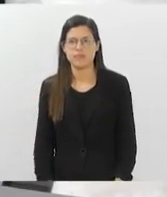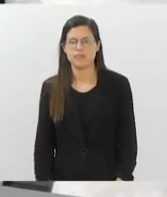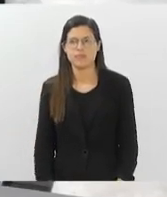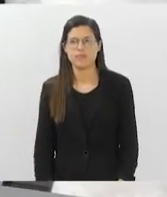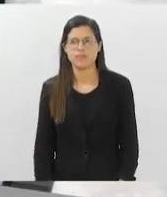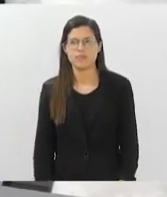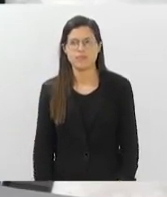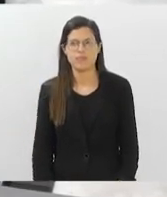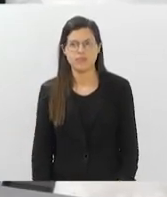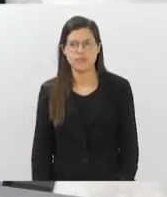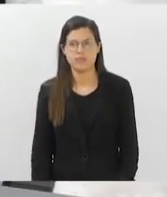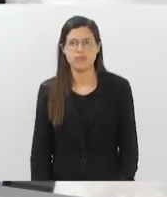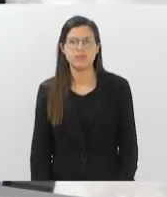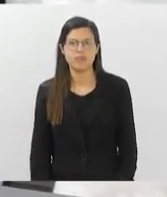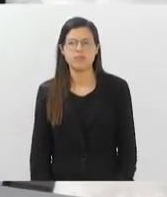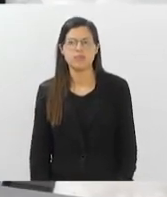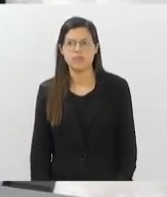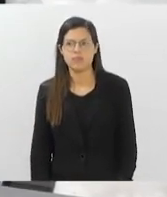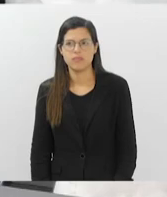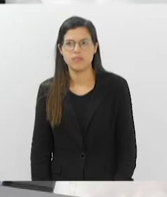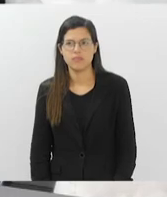Bem observado, deputado Cozzolino.